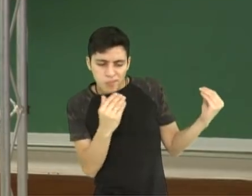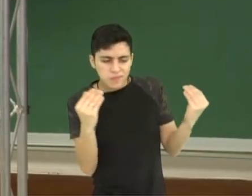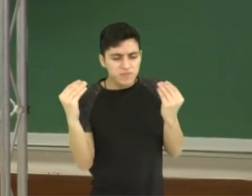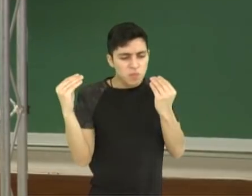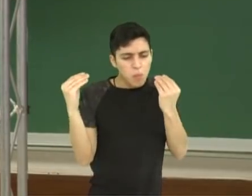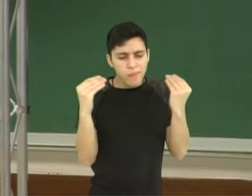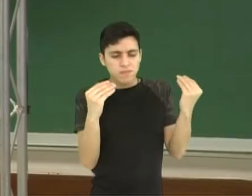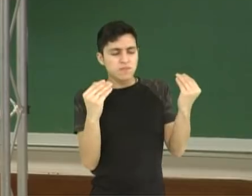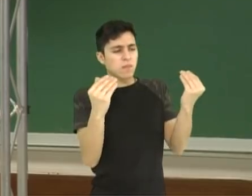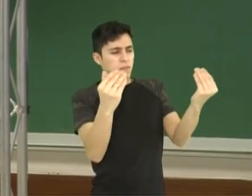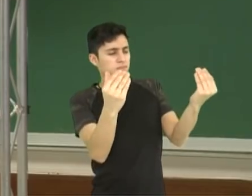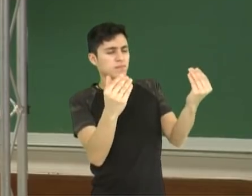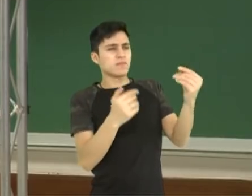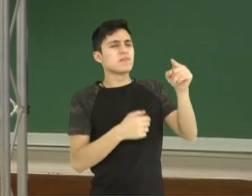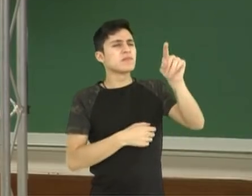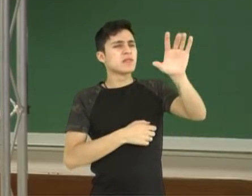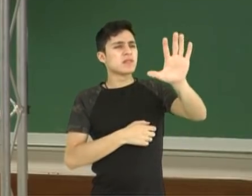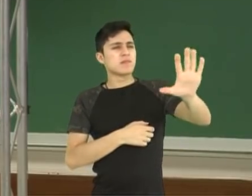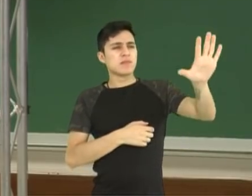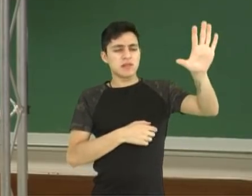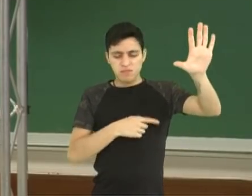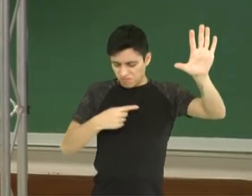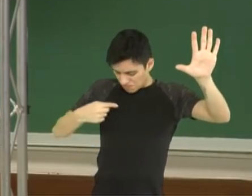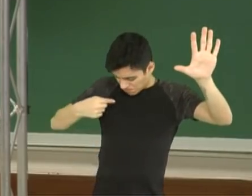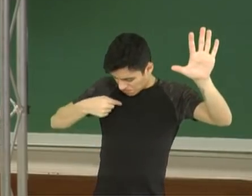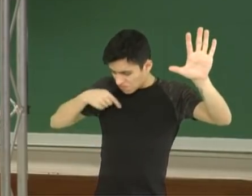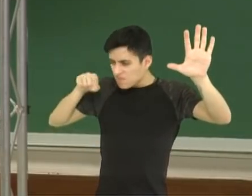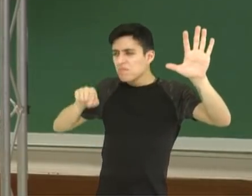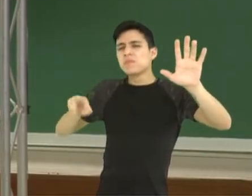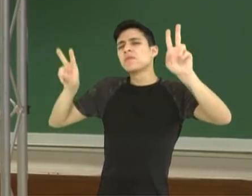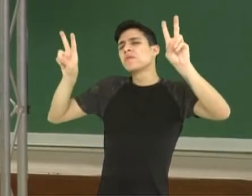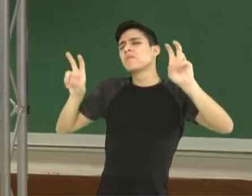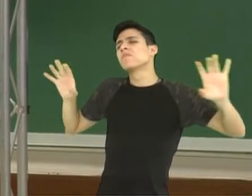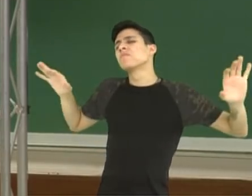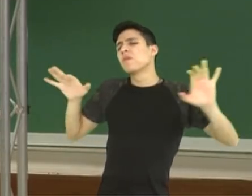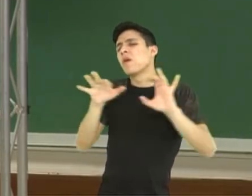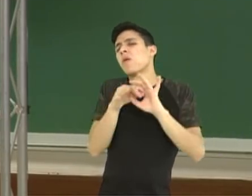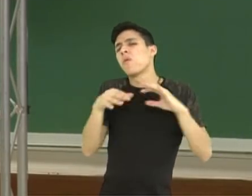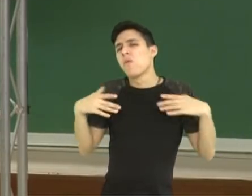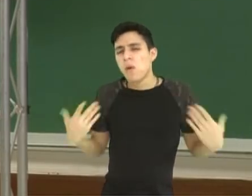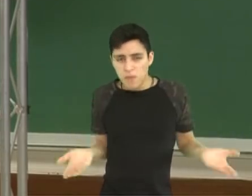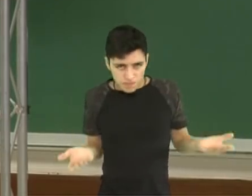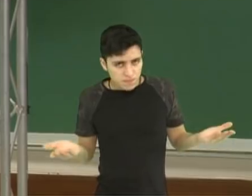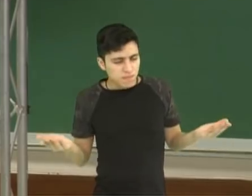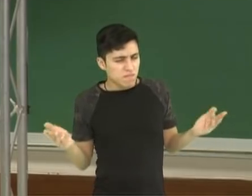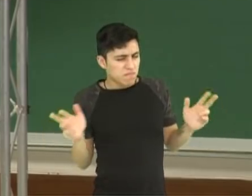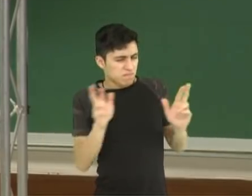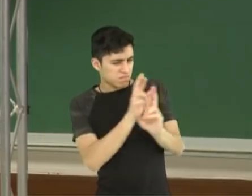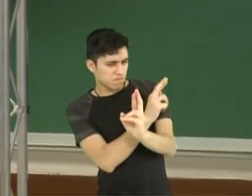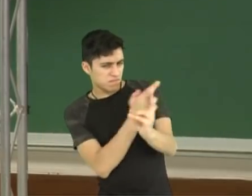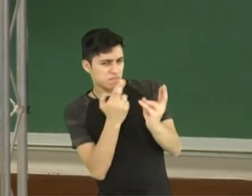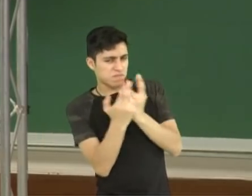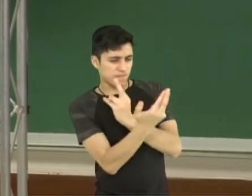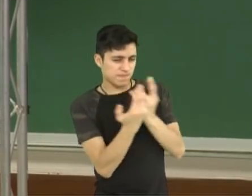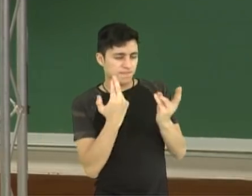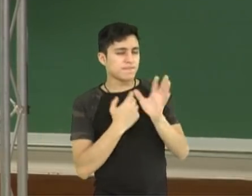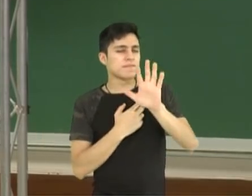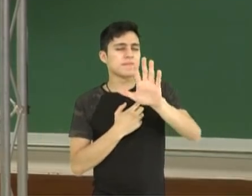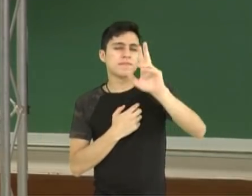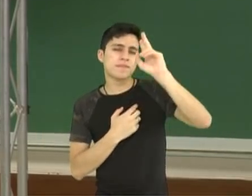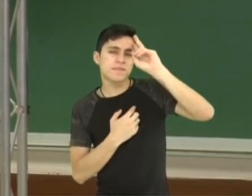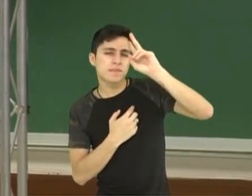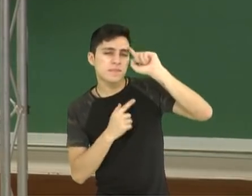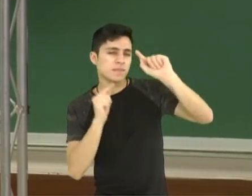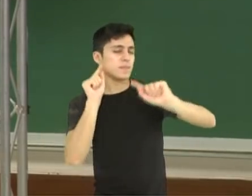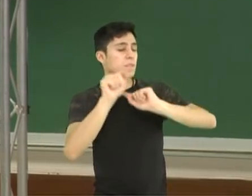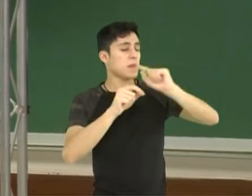que essa imagem tem a ver com o nosso assunto de hoje? Lembrando que o assunto da nossa aula são sistemas do